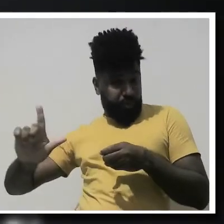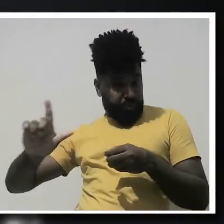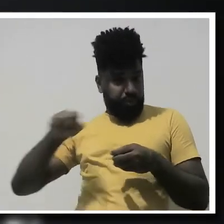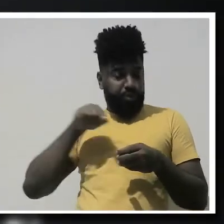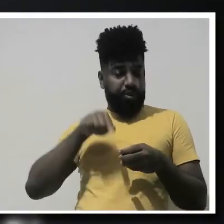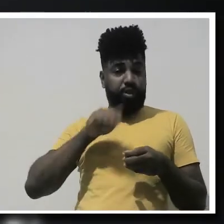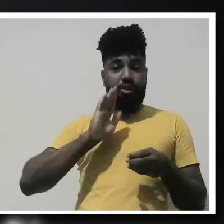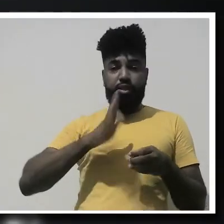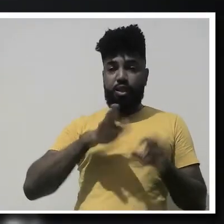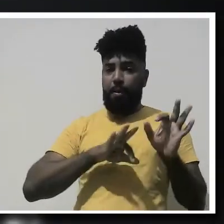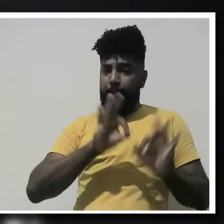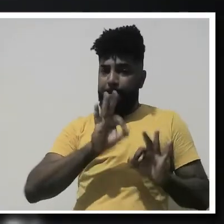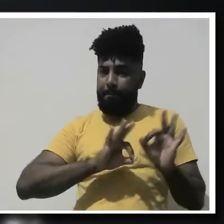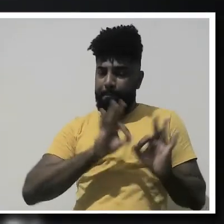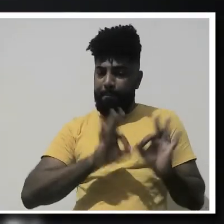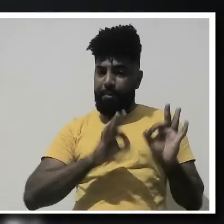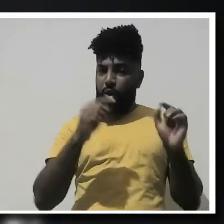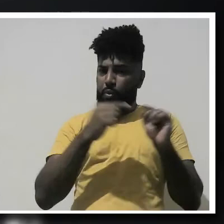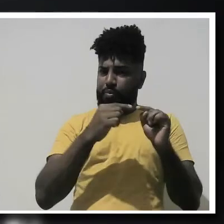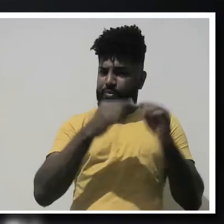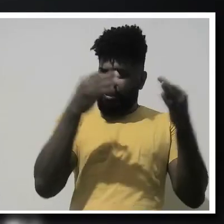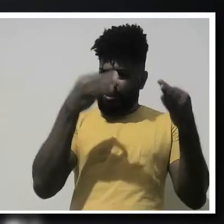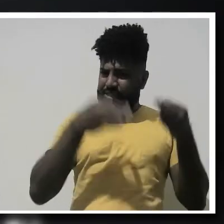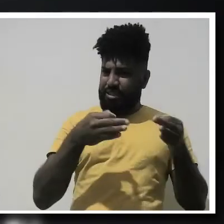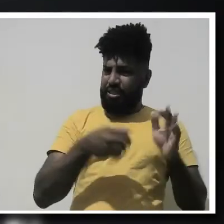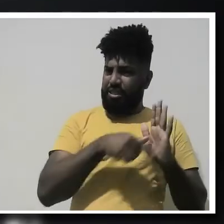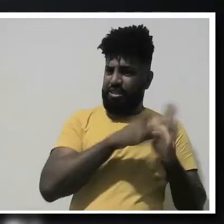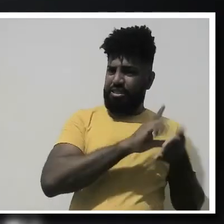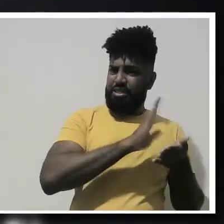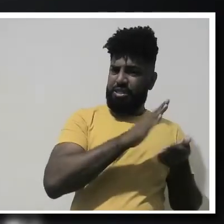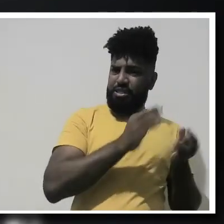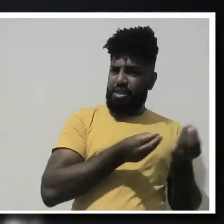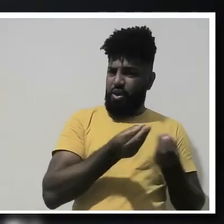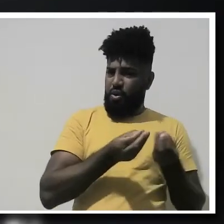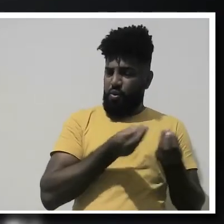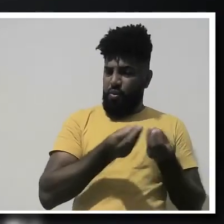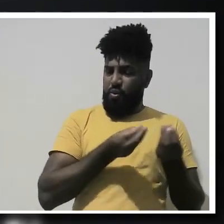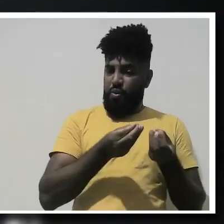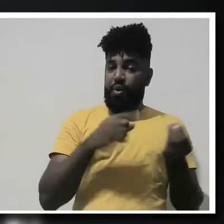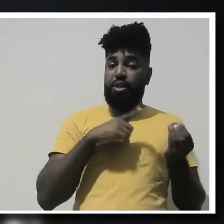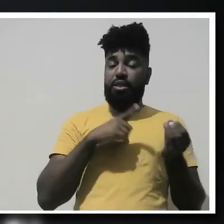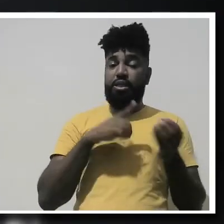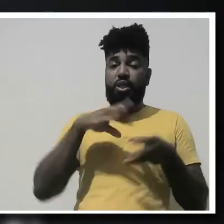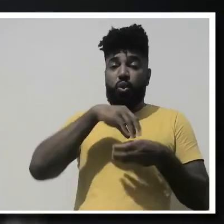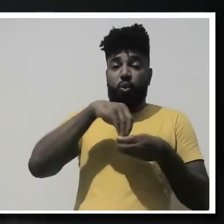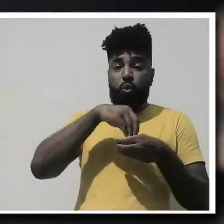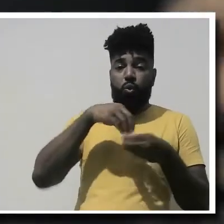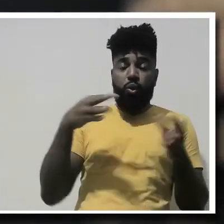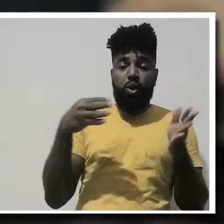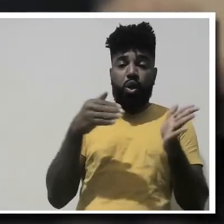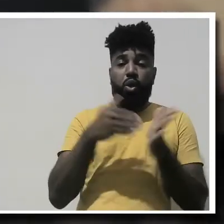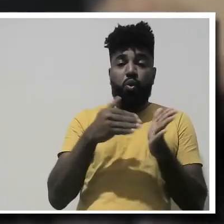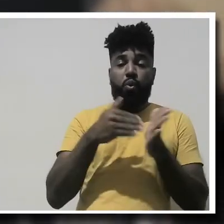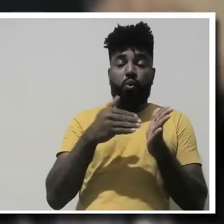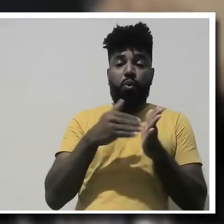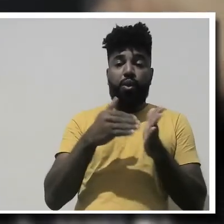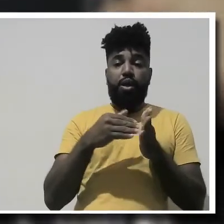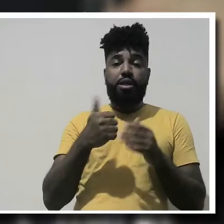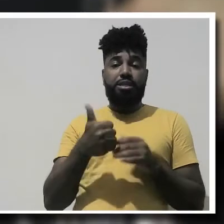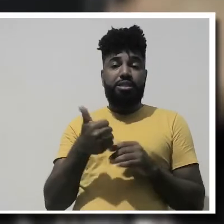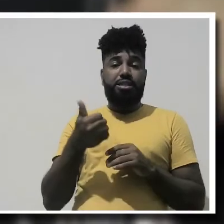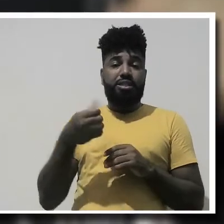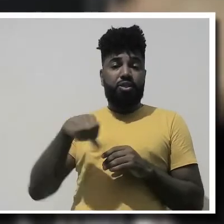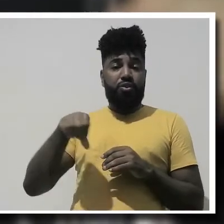150,32 gramas por litro. Ela foi preparada de maneira idêntica às outras que nós fizemos. E nós temos uma última concentração também, que é